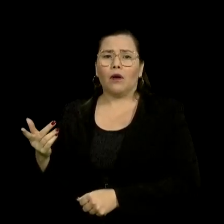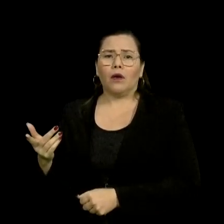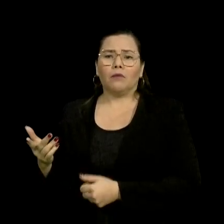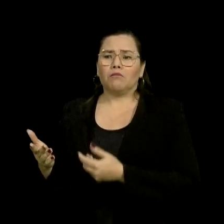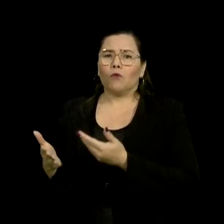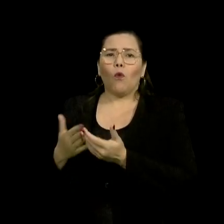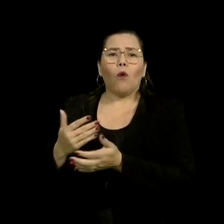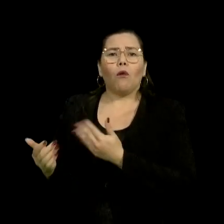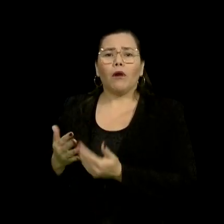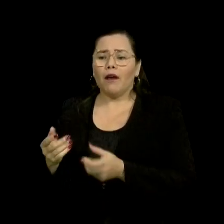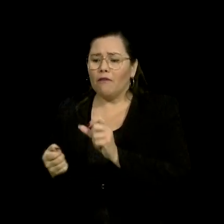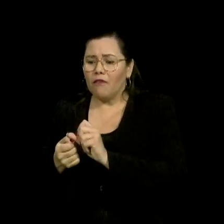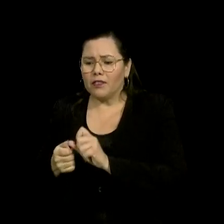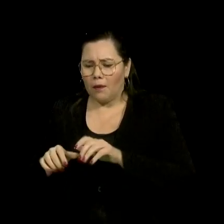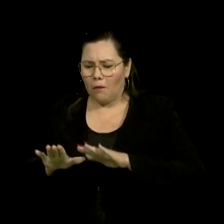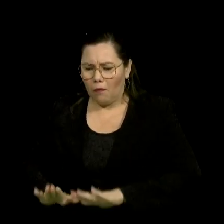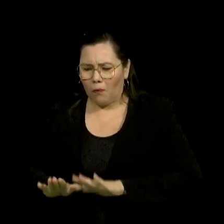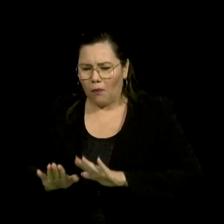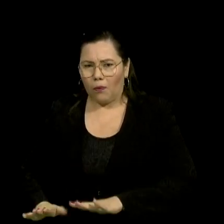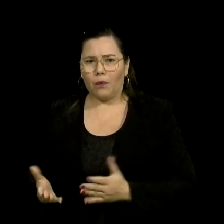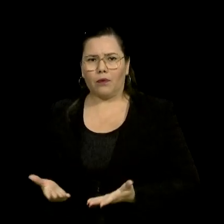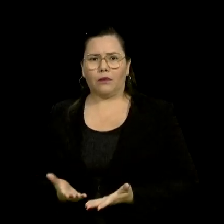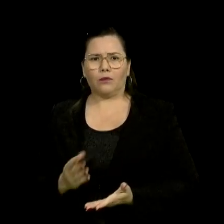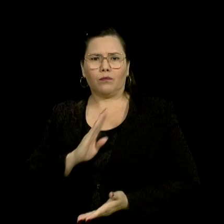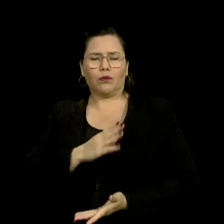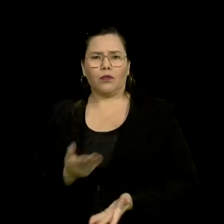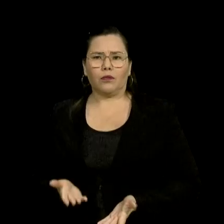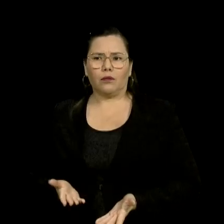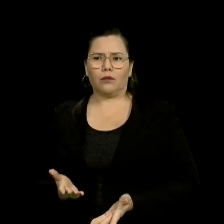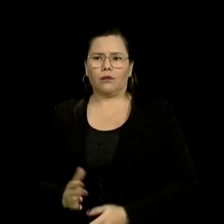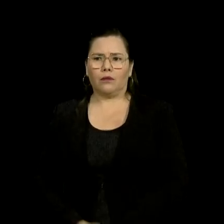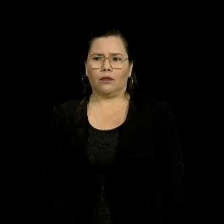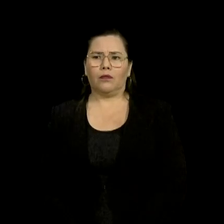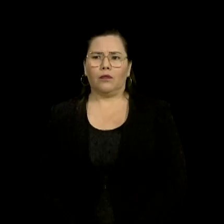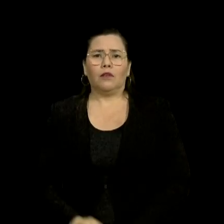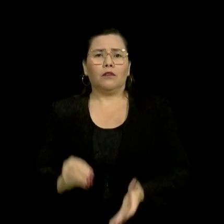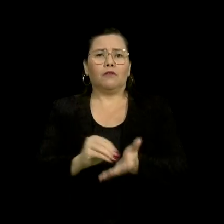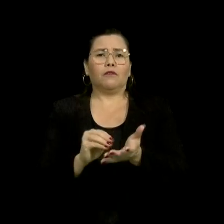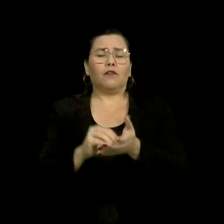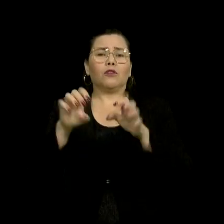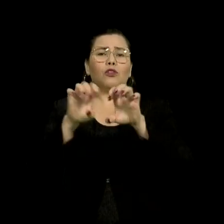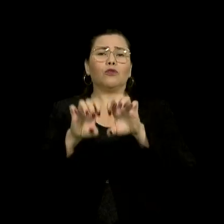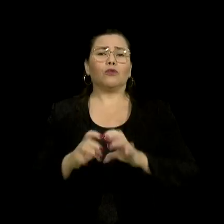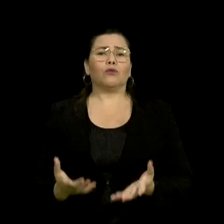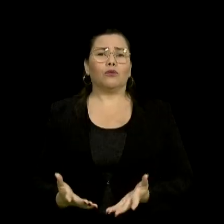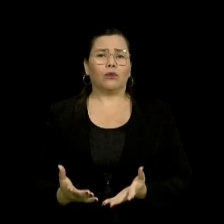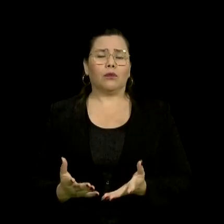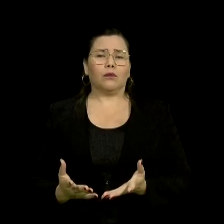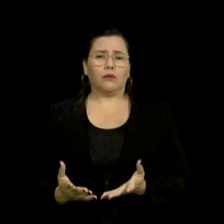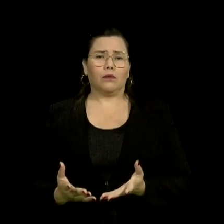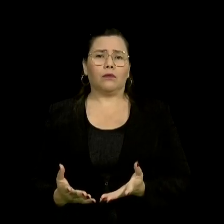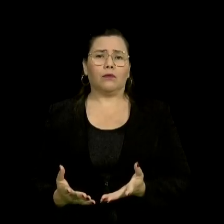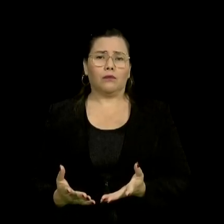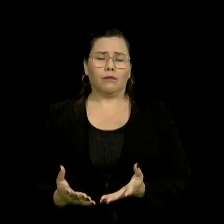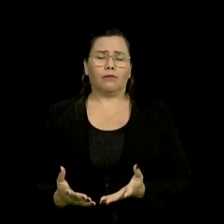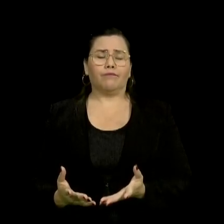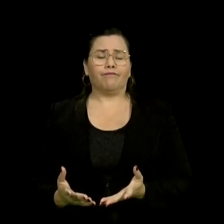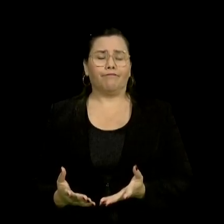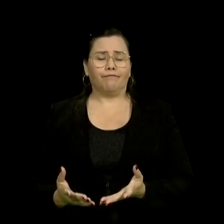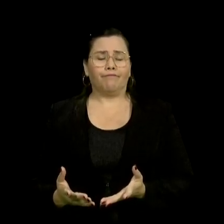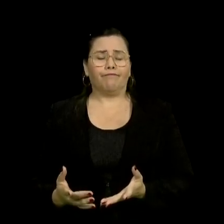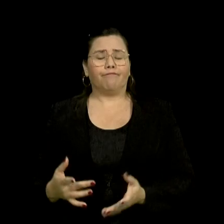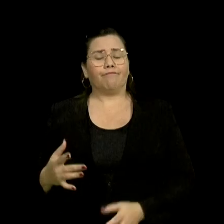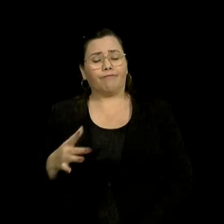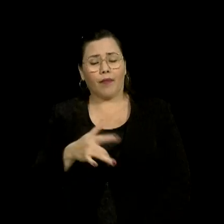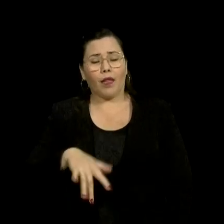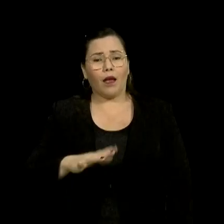muito, e aí isso não é culpa dos profissionais, isso é infraestrutura e desenho da rede de saúde que precisa ser ajustado, e, obviamente,